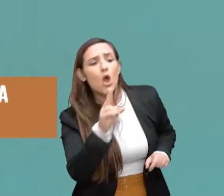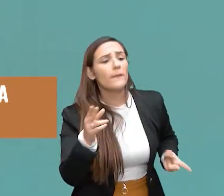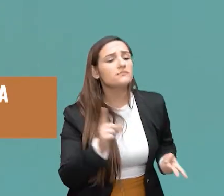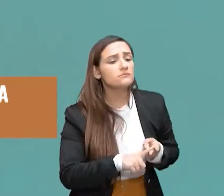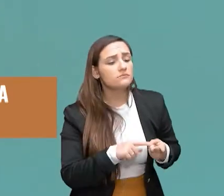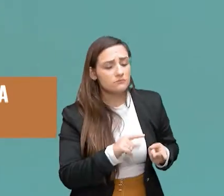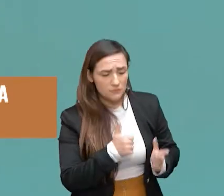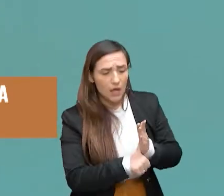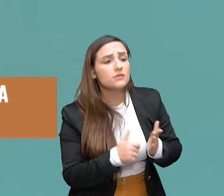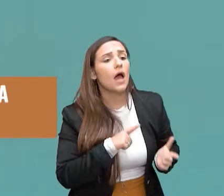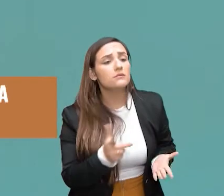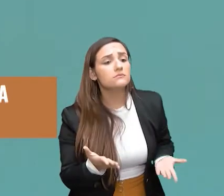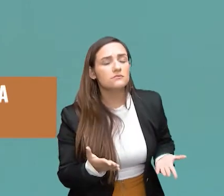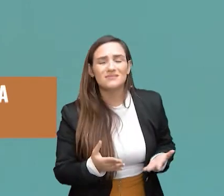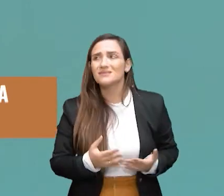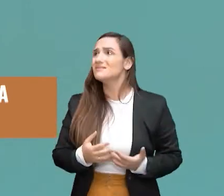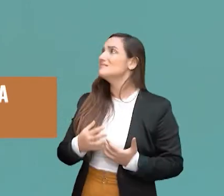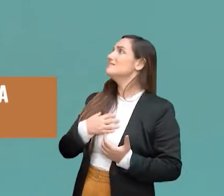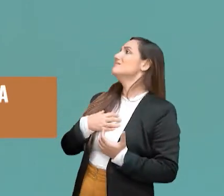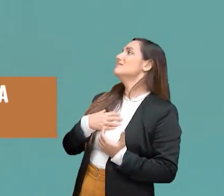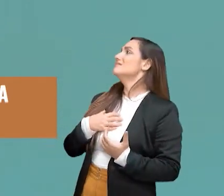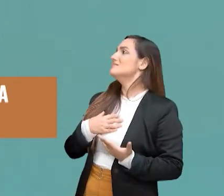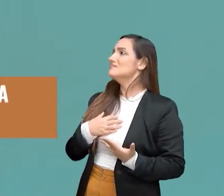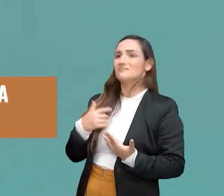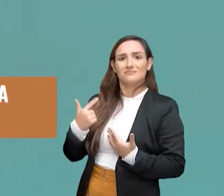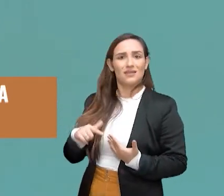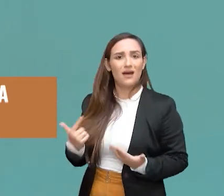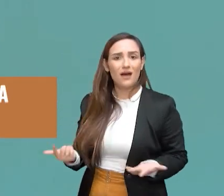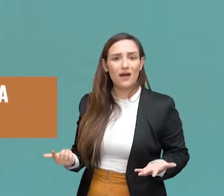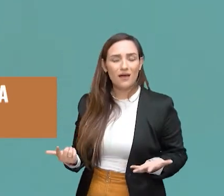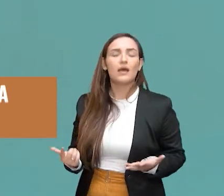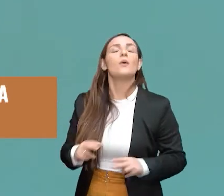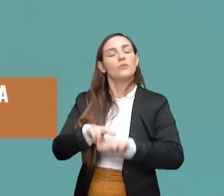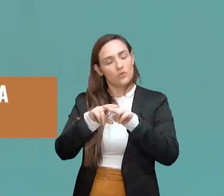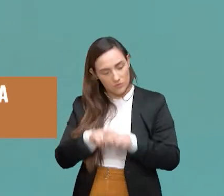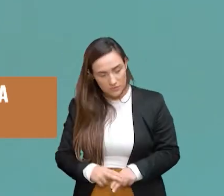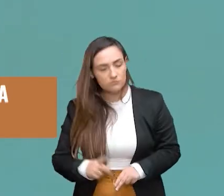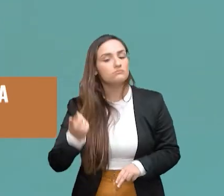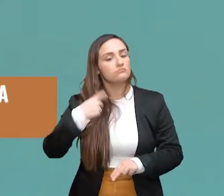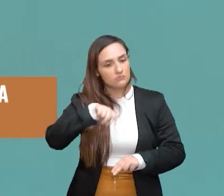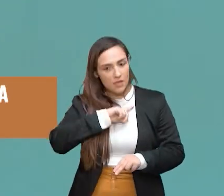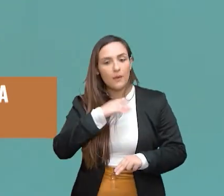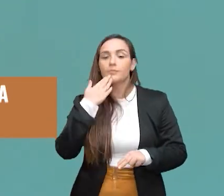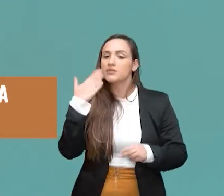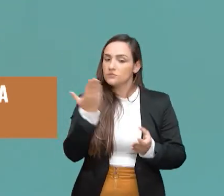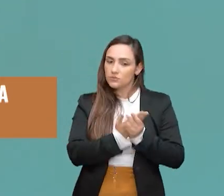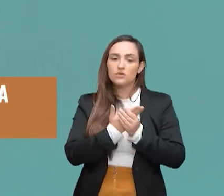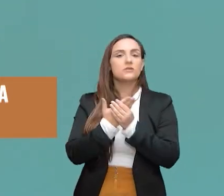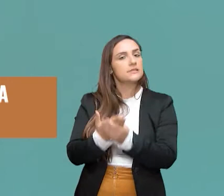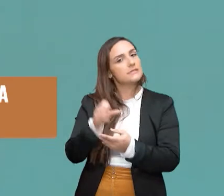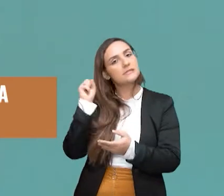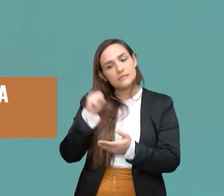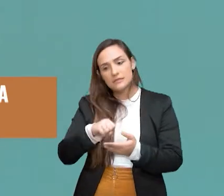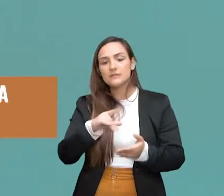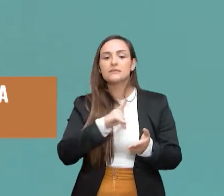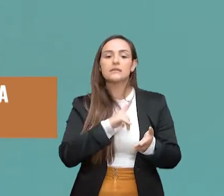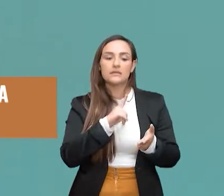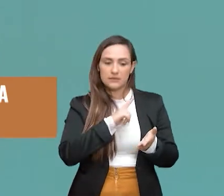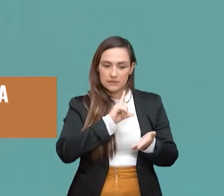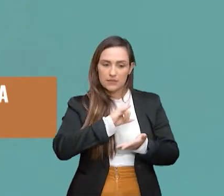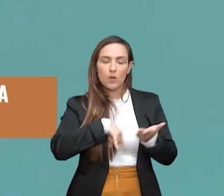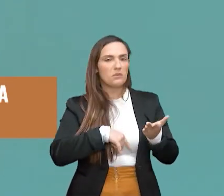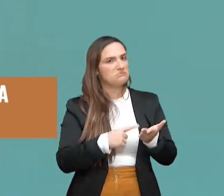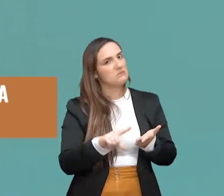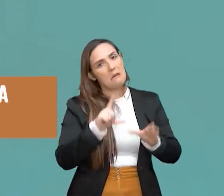pela Guarda Civil Metropolitana. Então é importante que essa pessoa tenha a documentação para mostrar, para dizer ali que